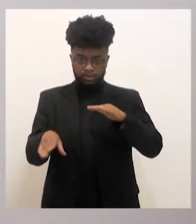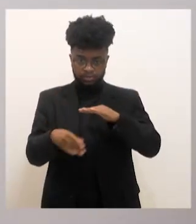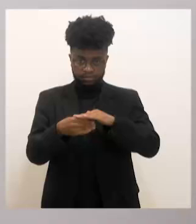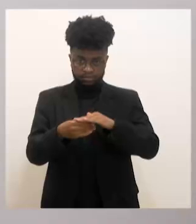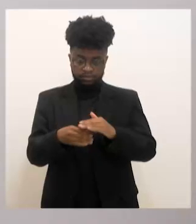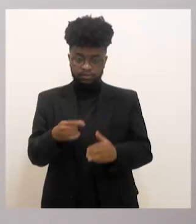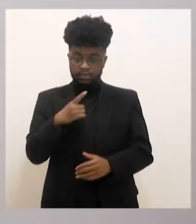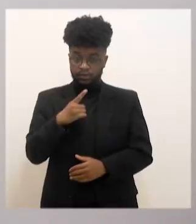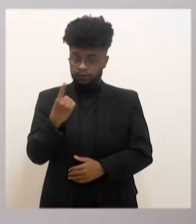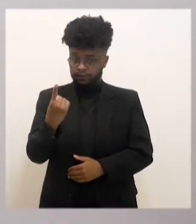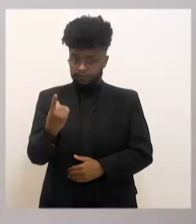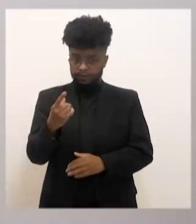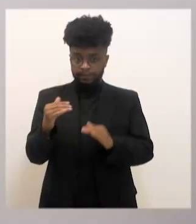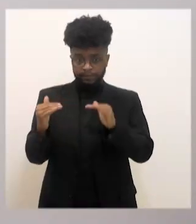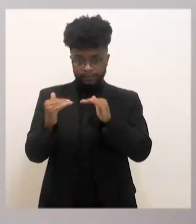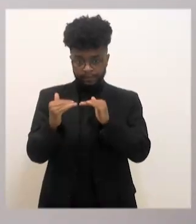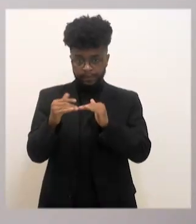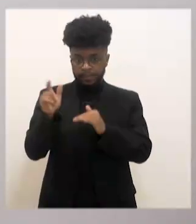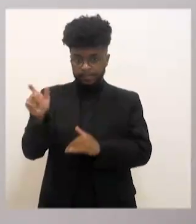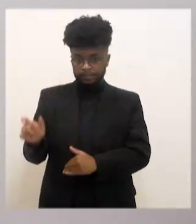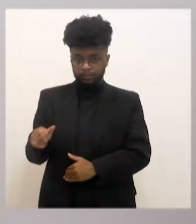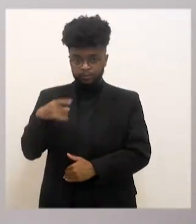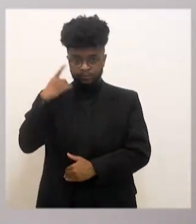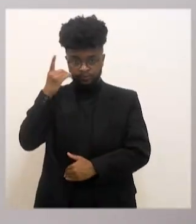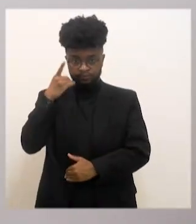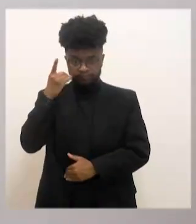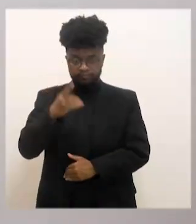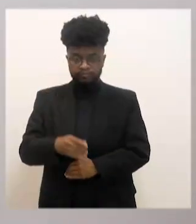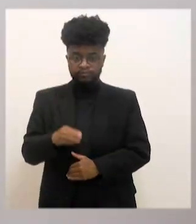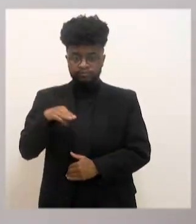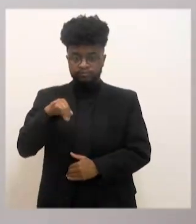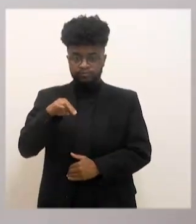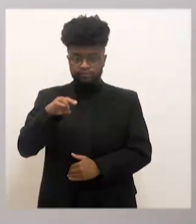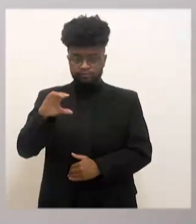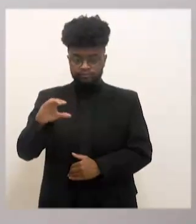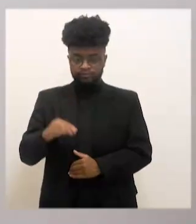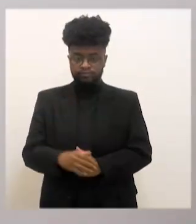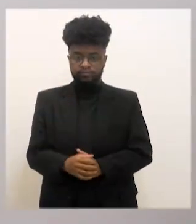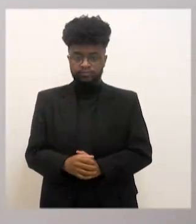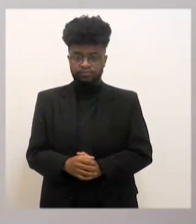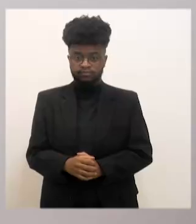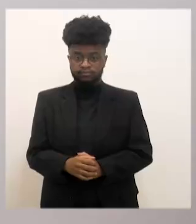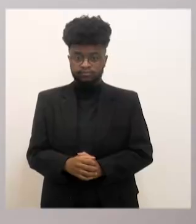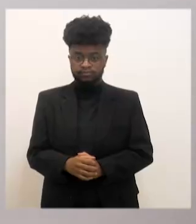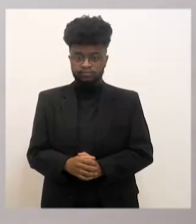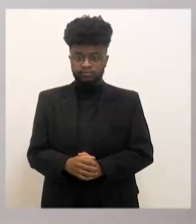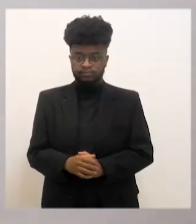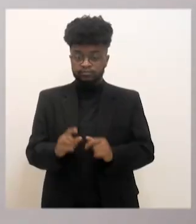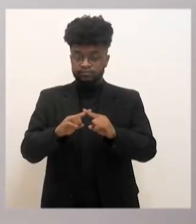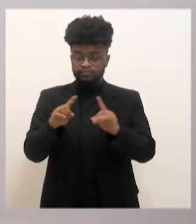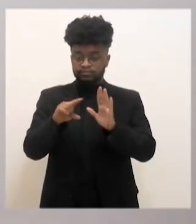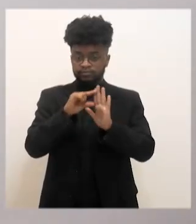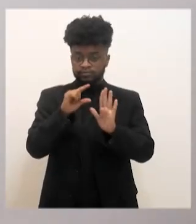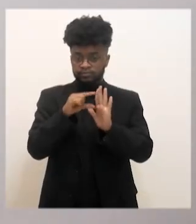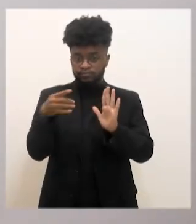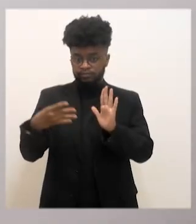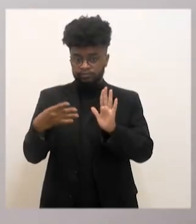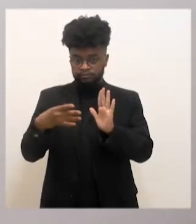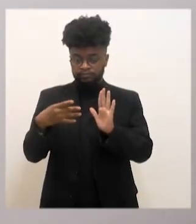uma na mesma linha do deputado Carlos Mink, mas é a do parágrafo 4º